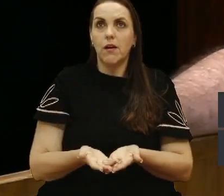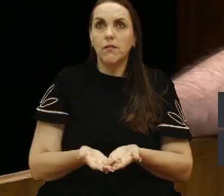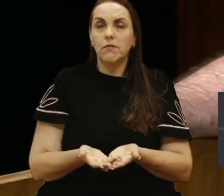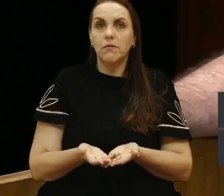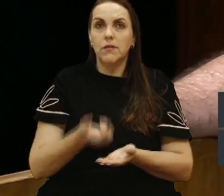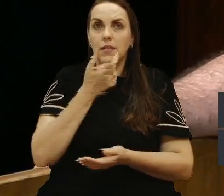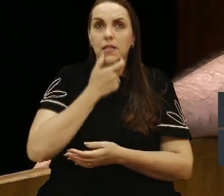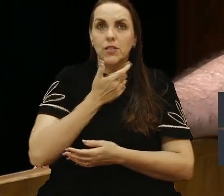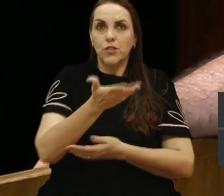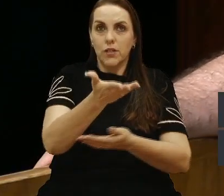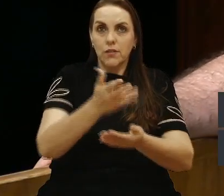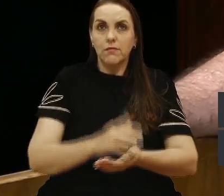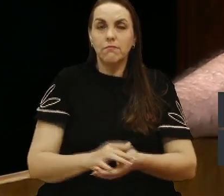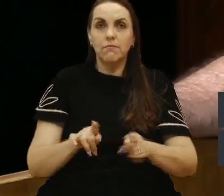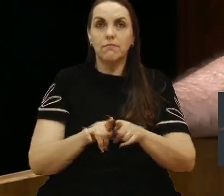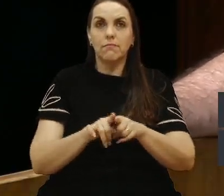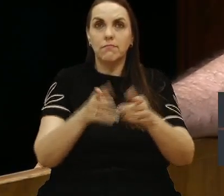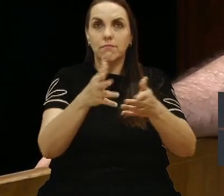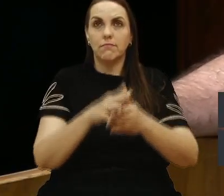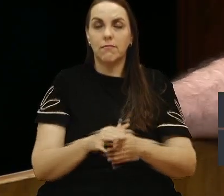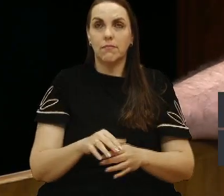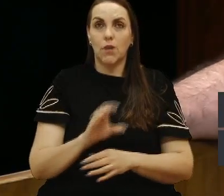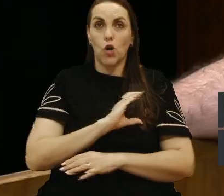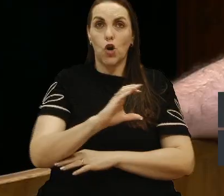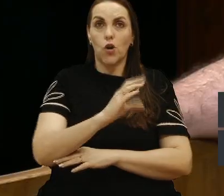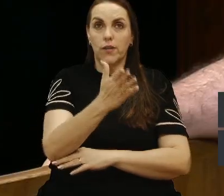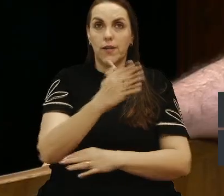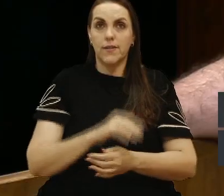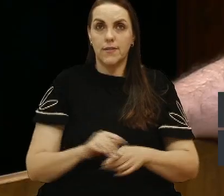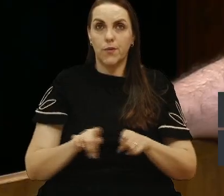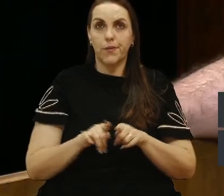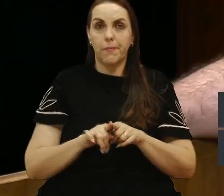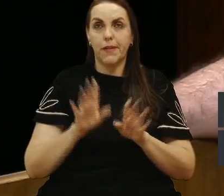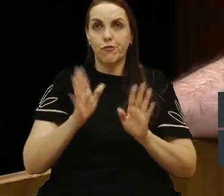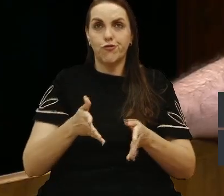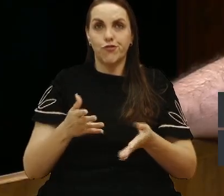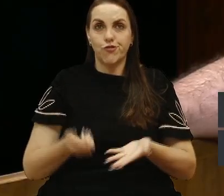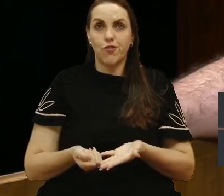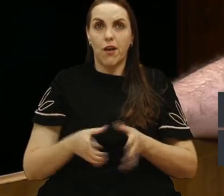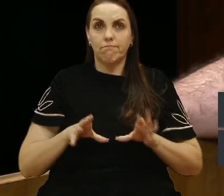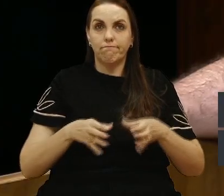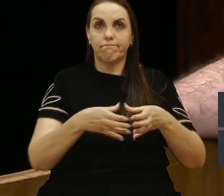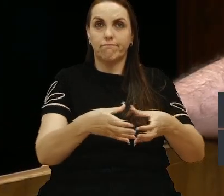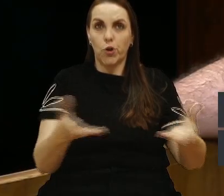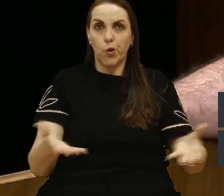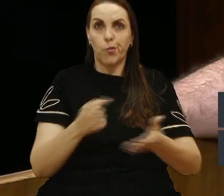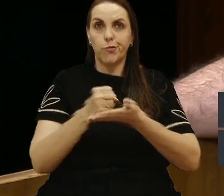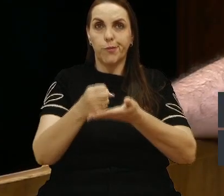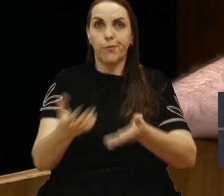senhor foi também, coordenou a Força Tática.